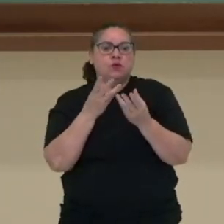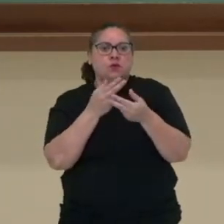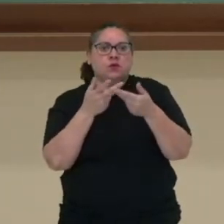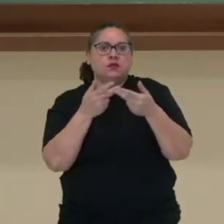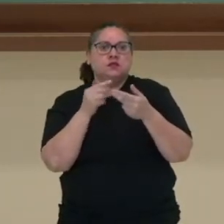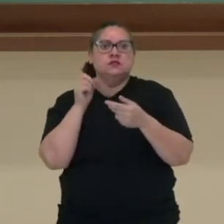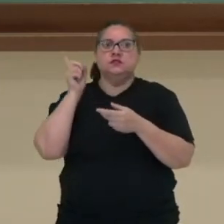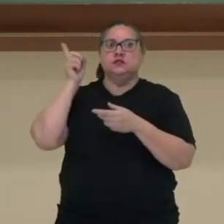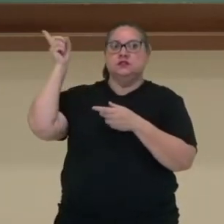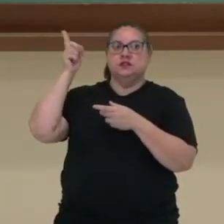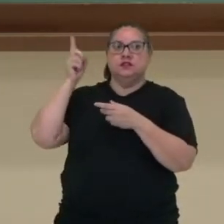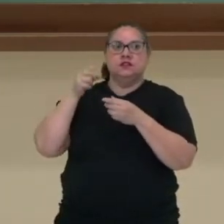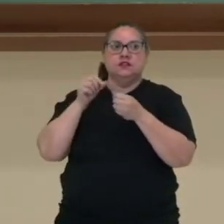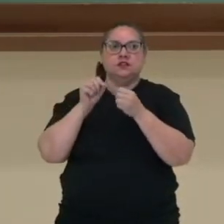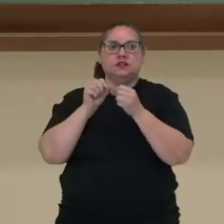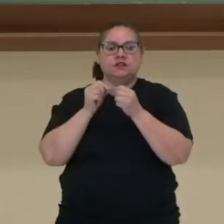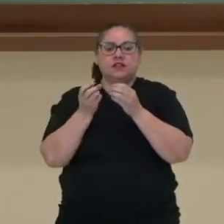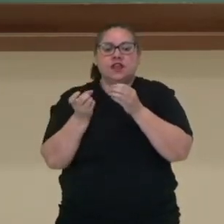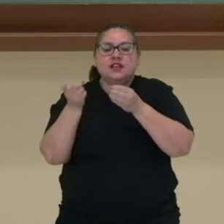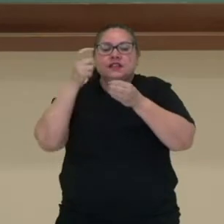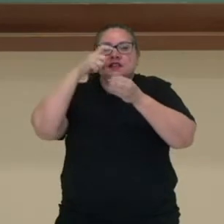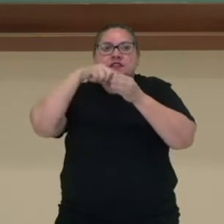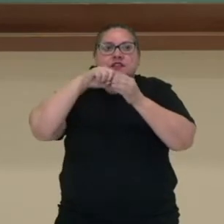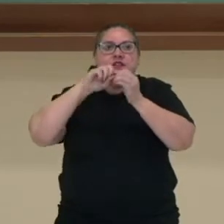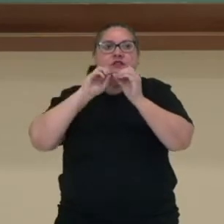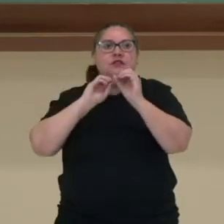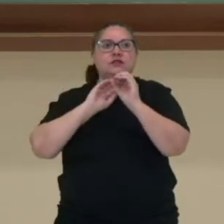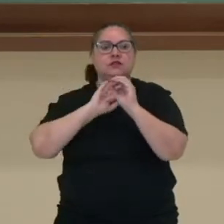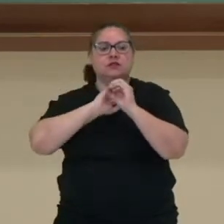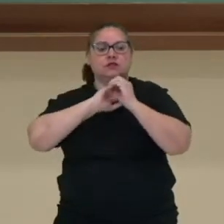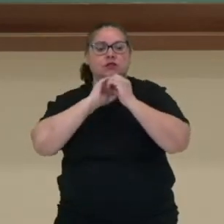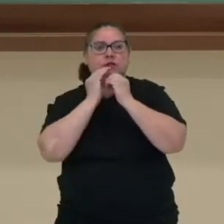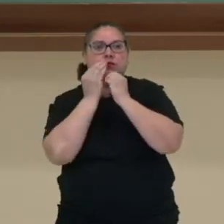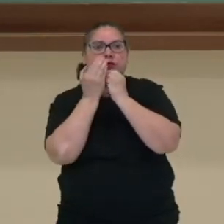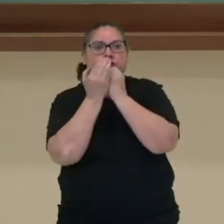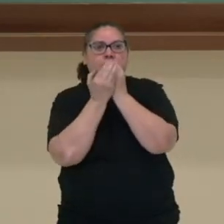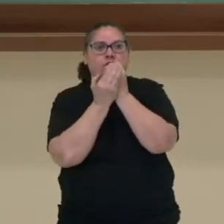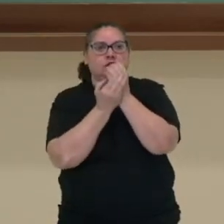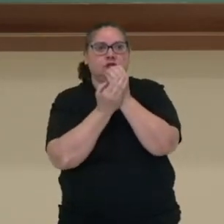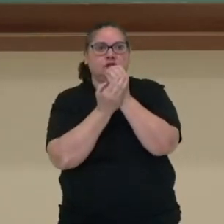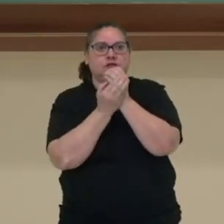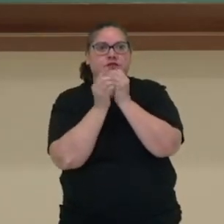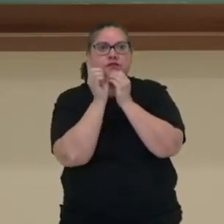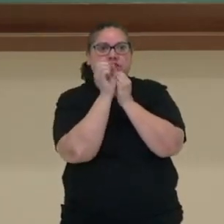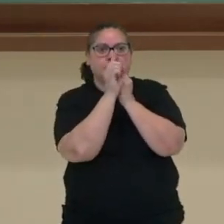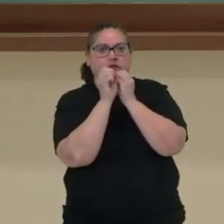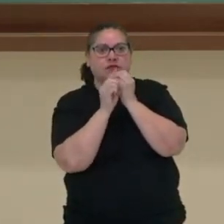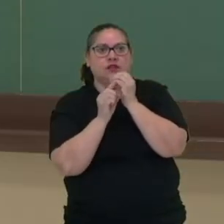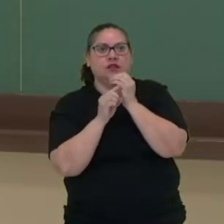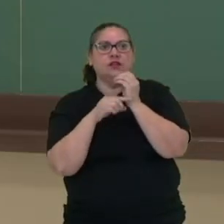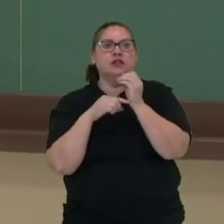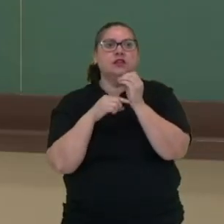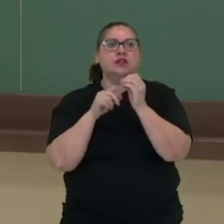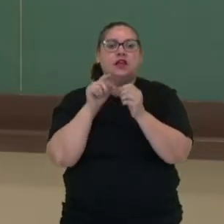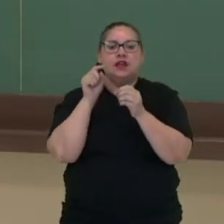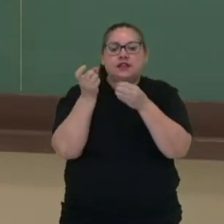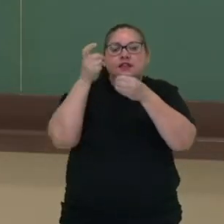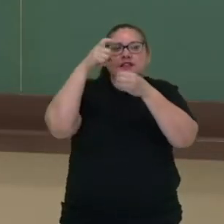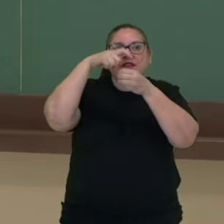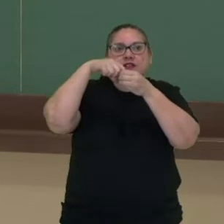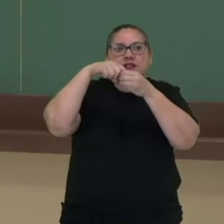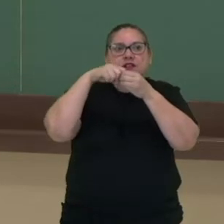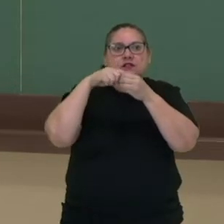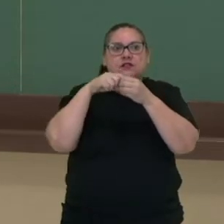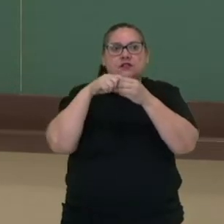genético que fica dentro de uma cápsula proteica. Então, aqui,